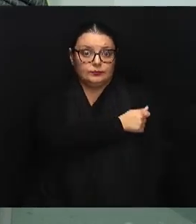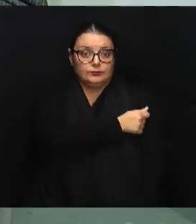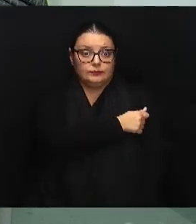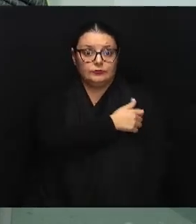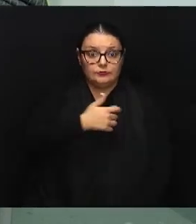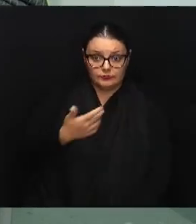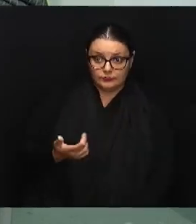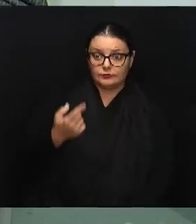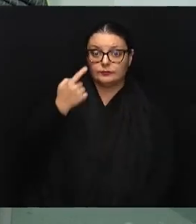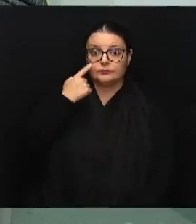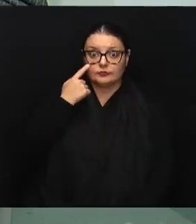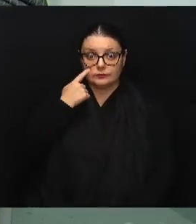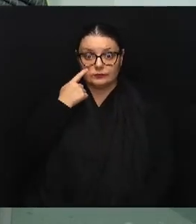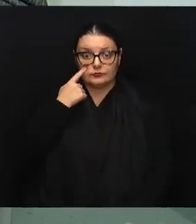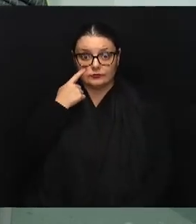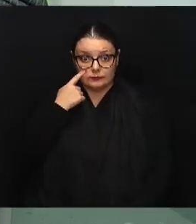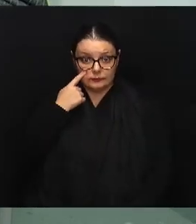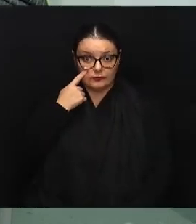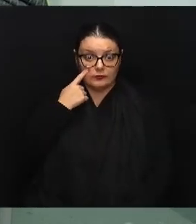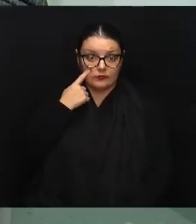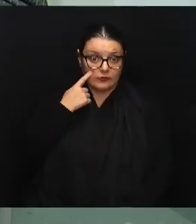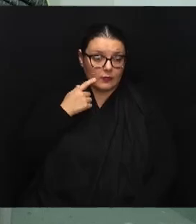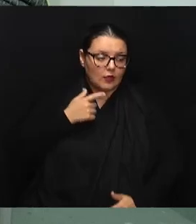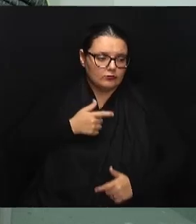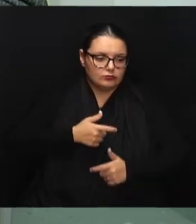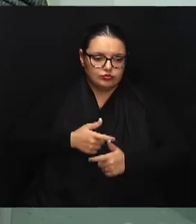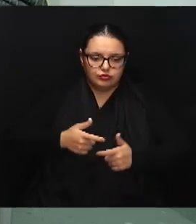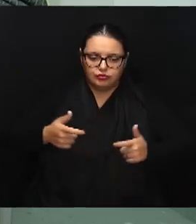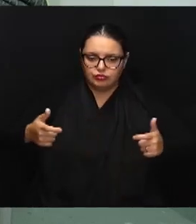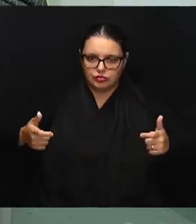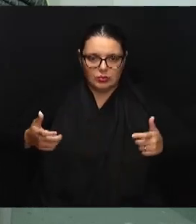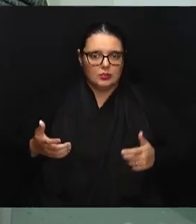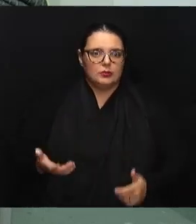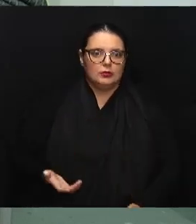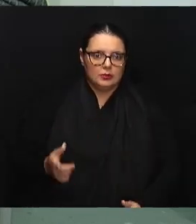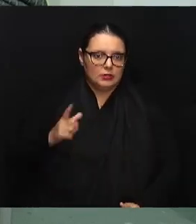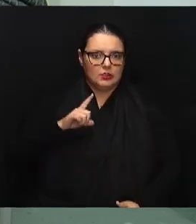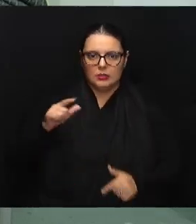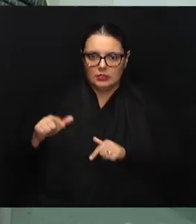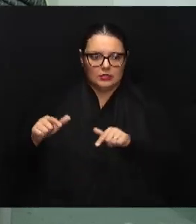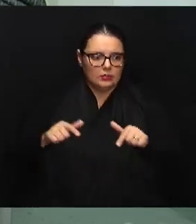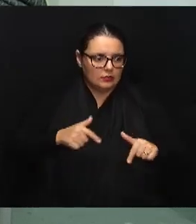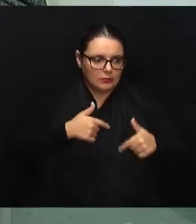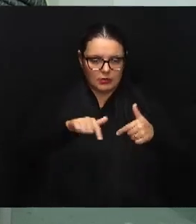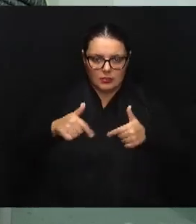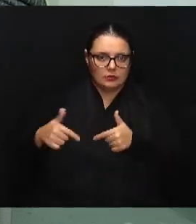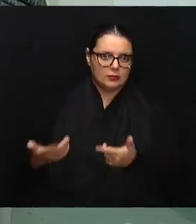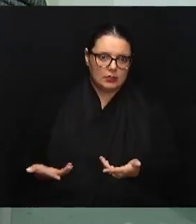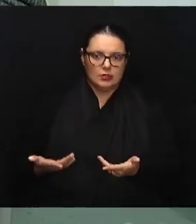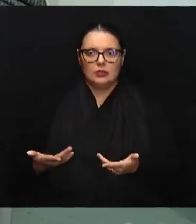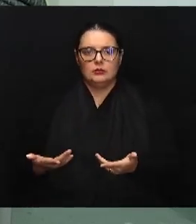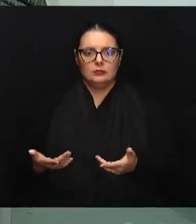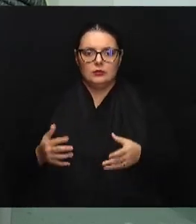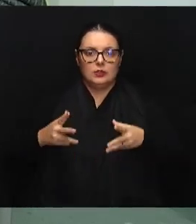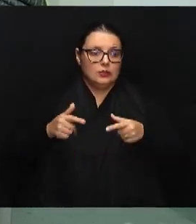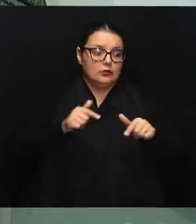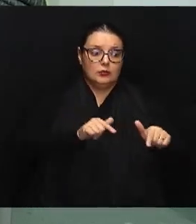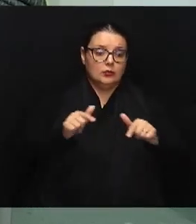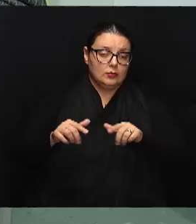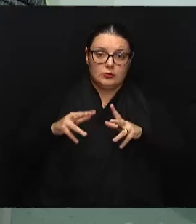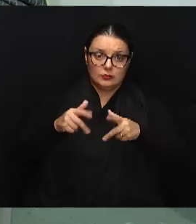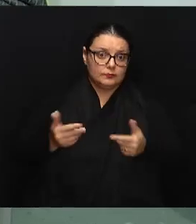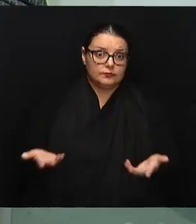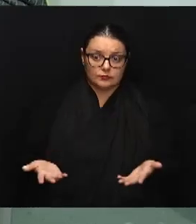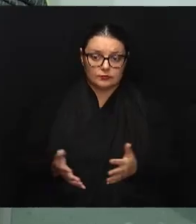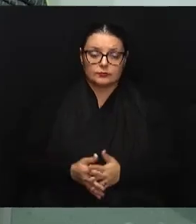você vê que é um contingente imenso e há espaço, não é, de trabalho para todos,